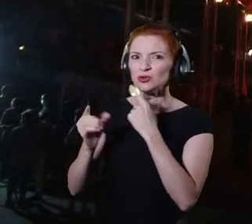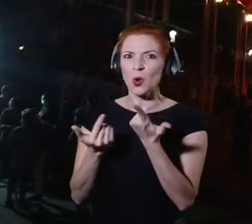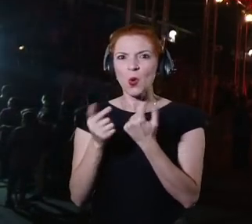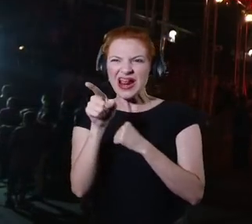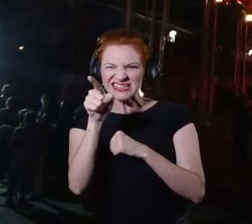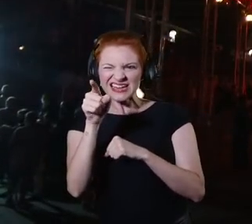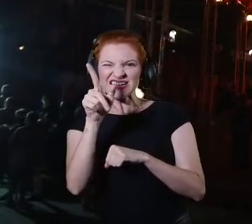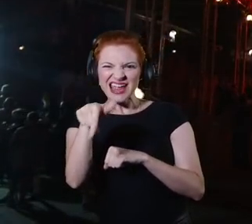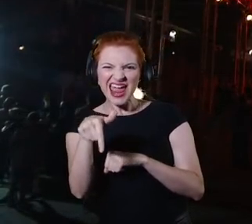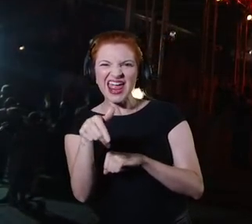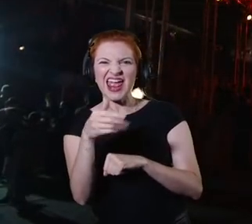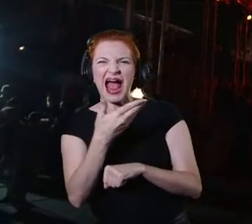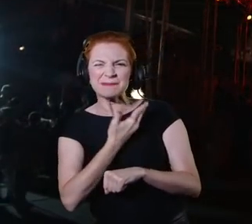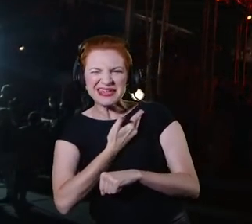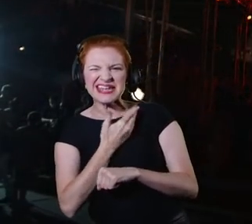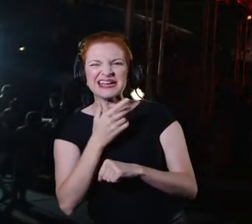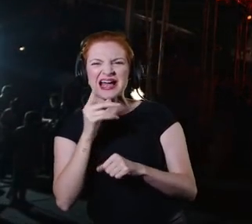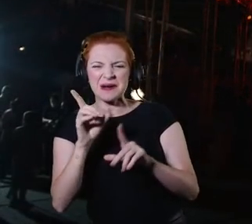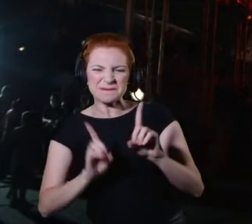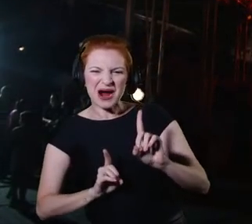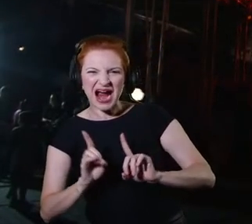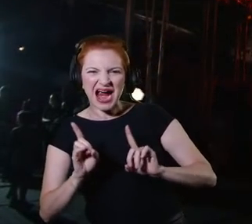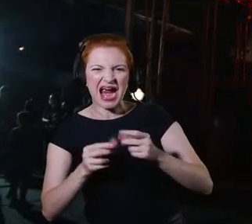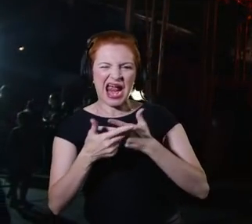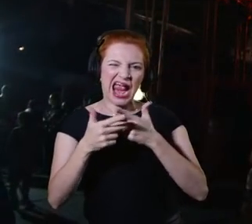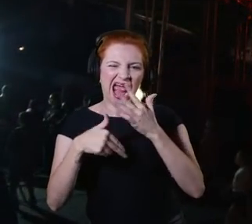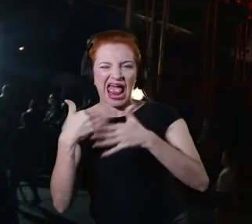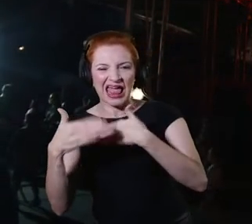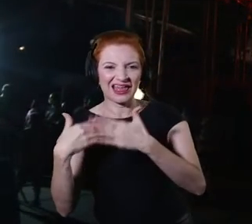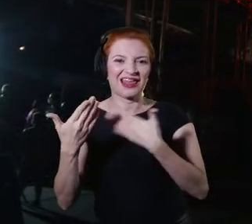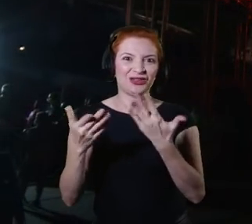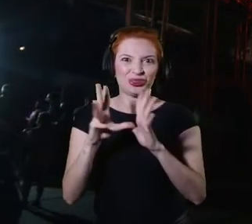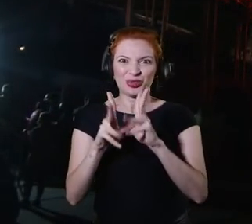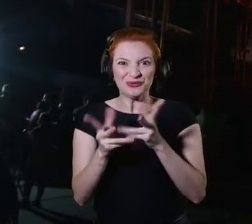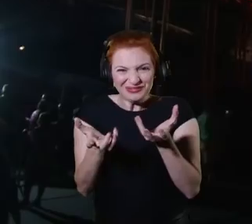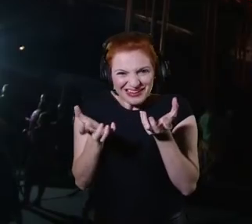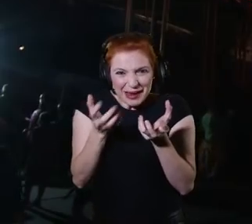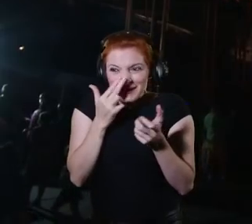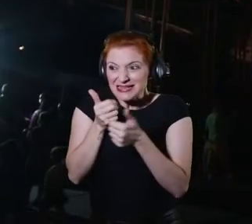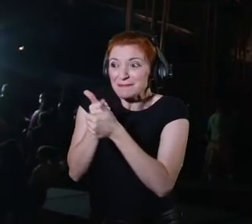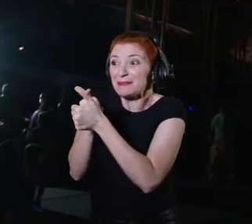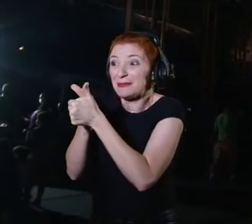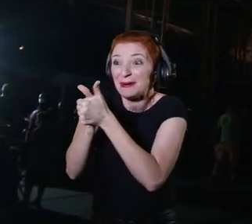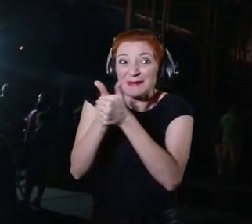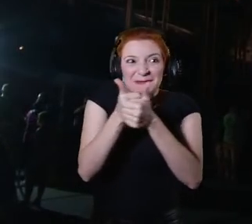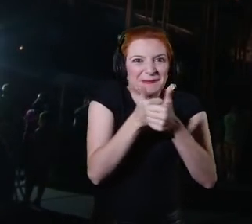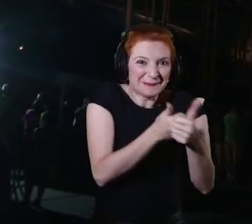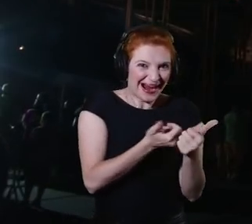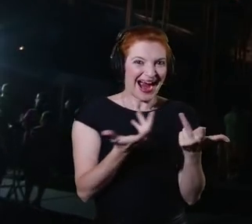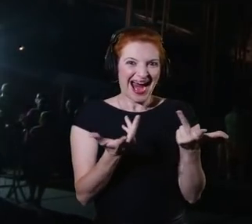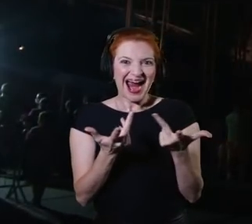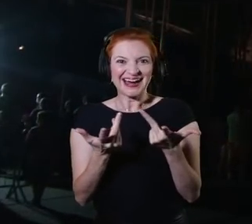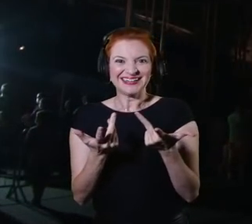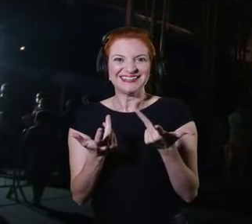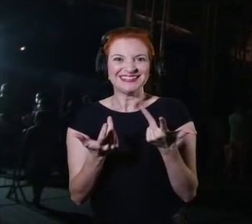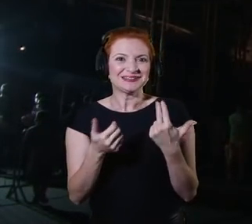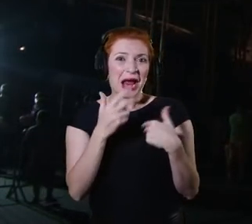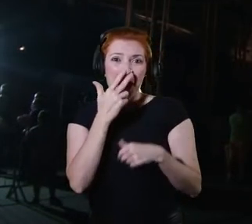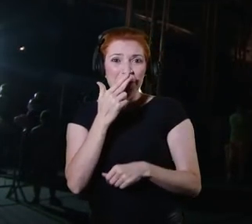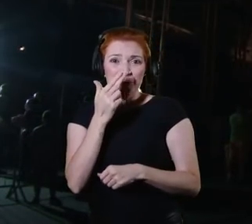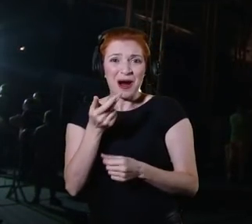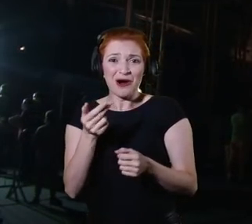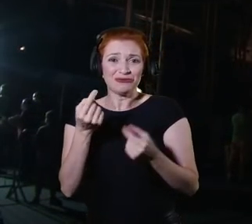da minha amiga, da amiga, da minha amiga, sabe? Todo mundo quer chegar perto, né? Quer trazê-las para si, né? E falam, igual caju